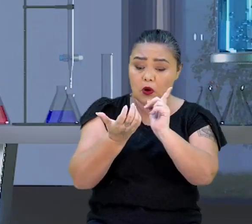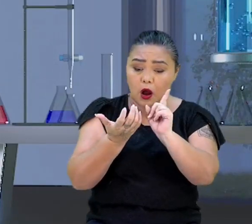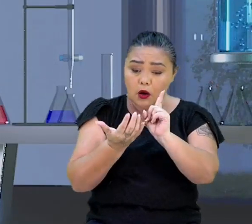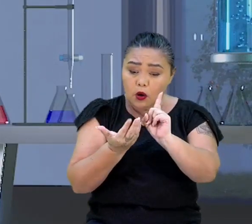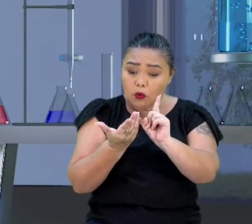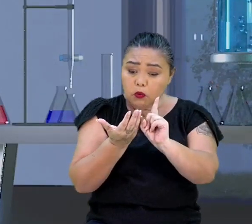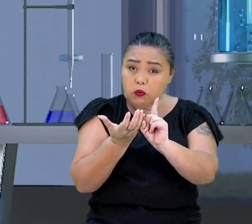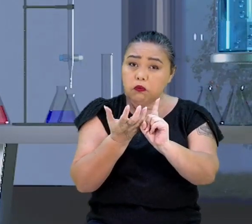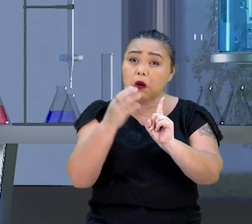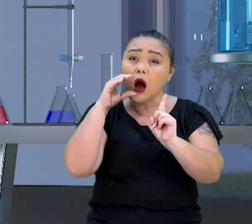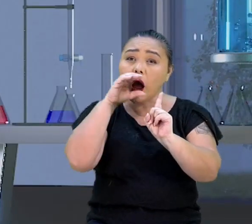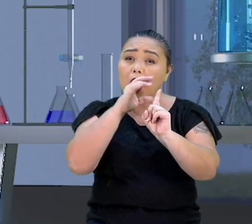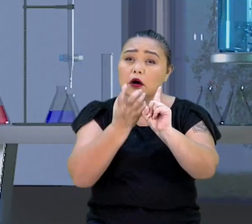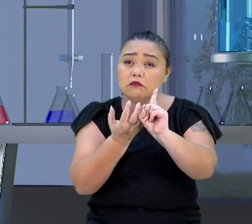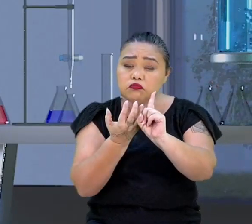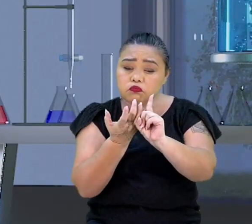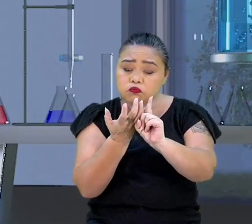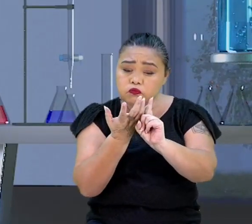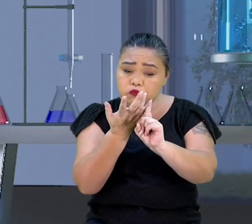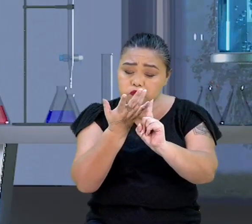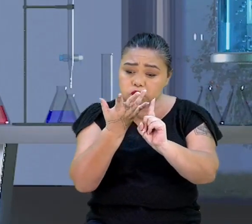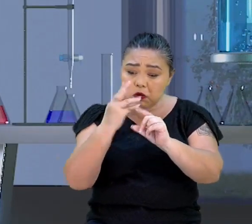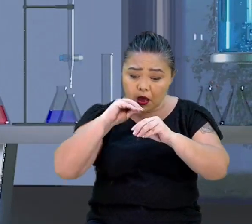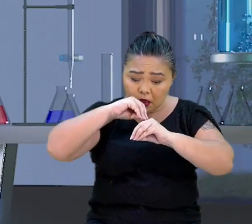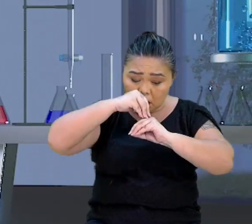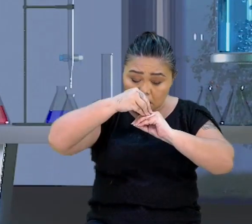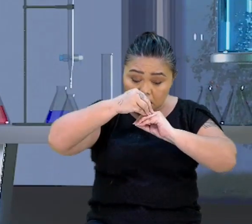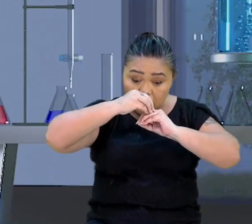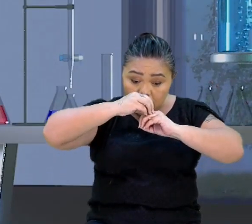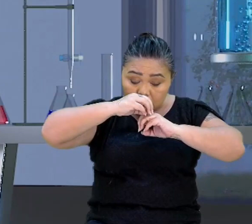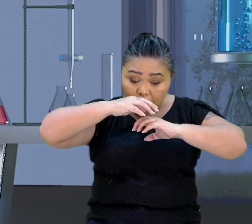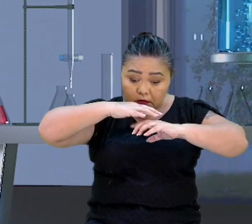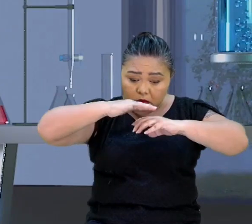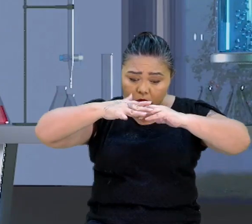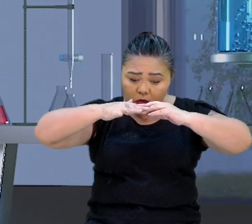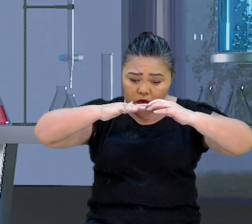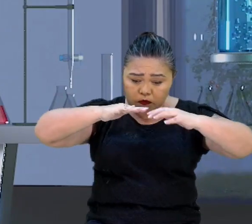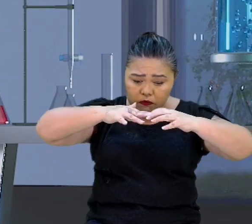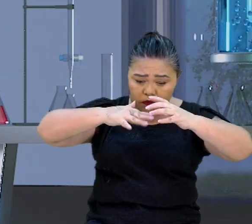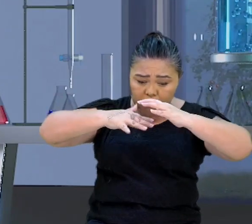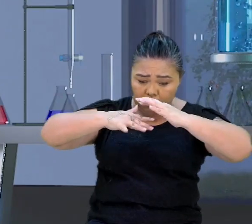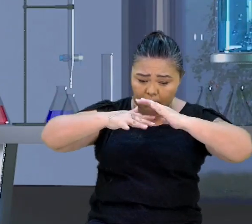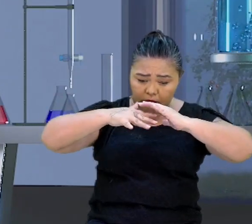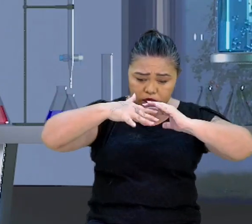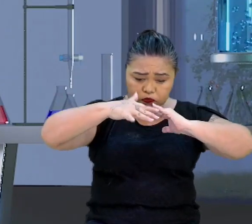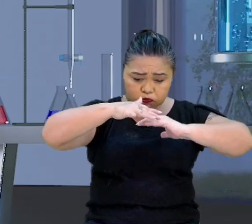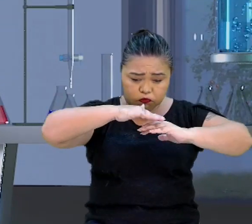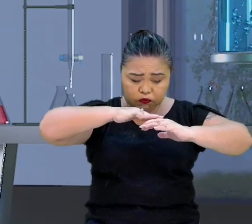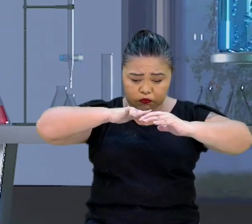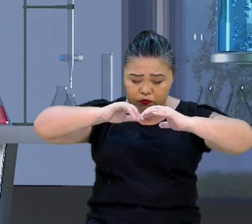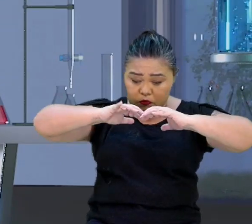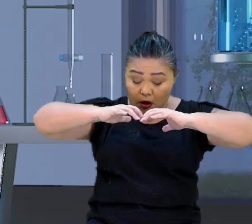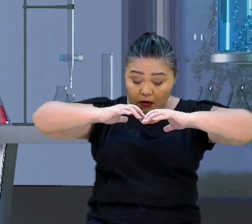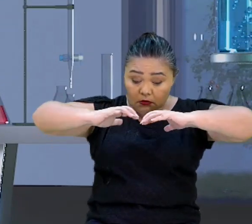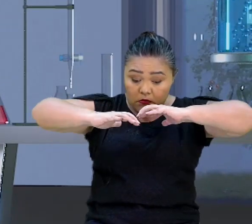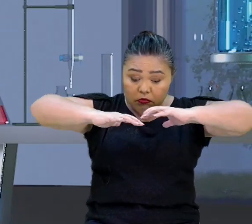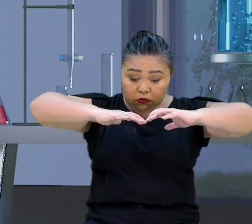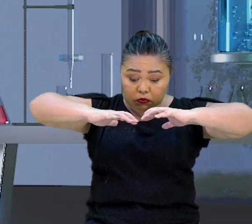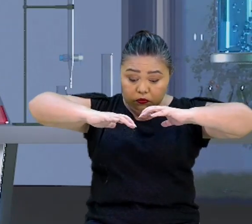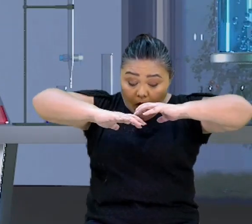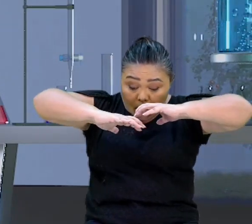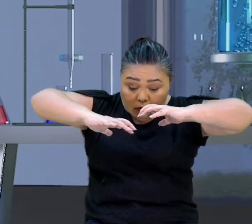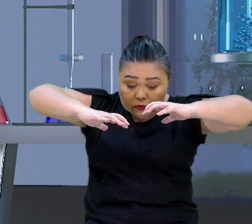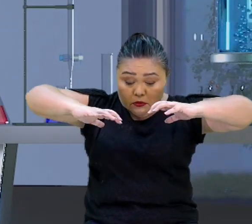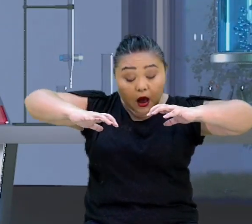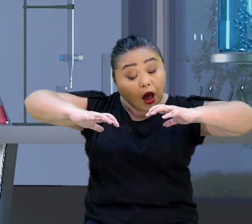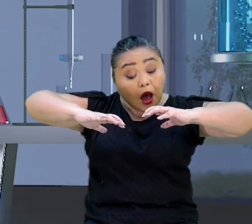substância, esses átomos e moléculas que compõem ela vão começar a vibrar. Essa vibração vai fazer com que eles fiquem distantes um do outro. À medida